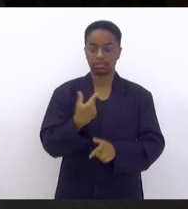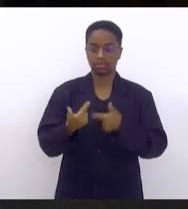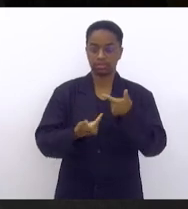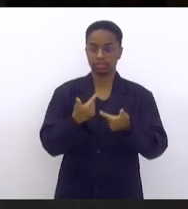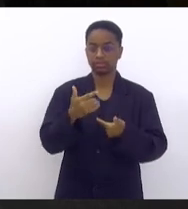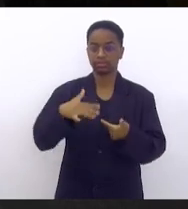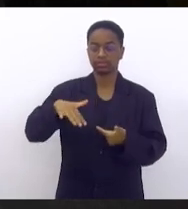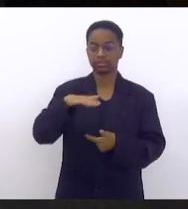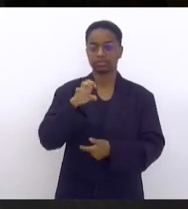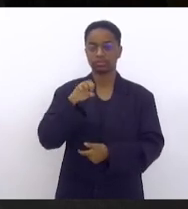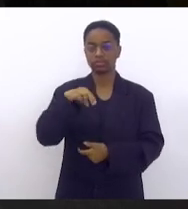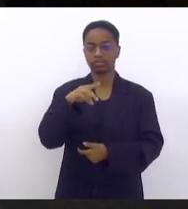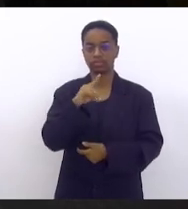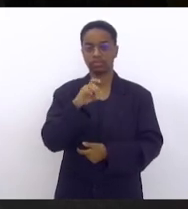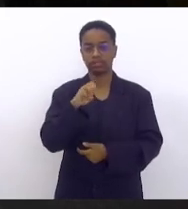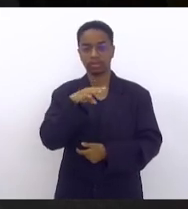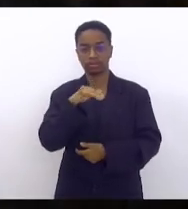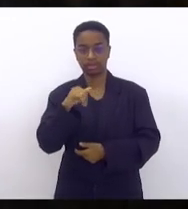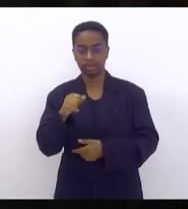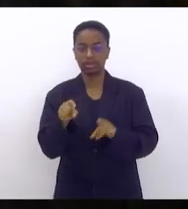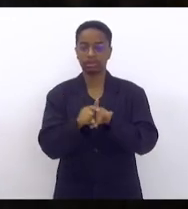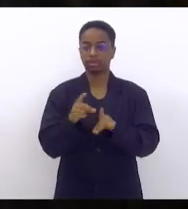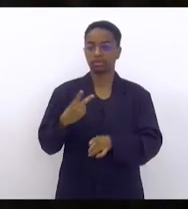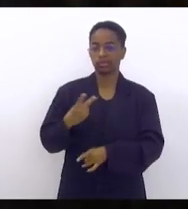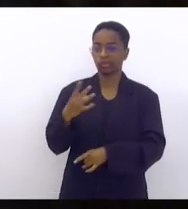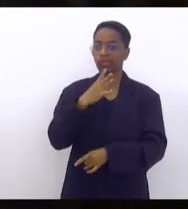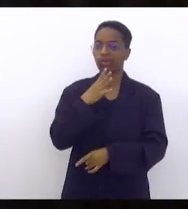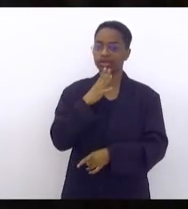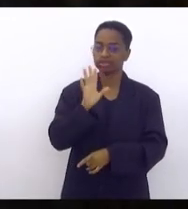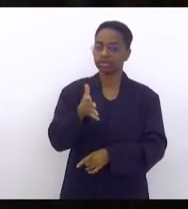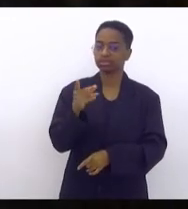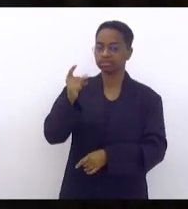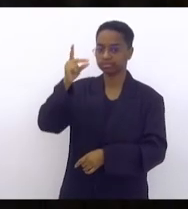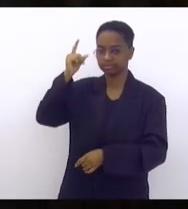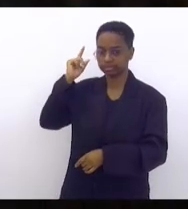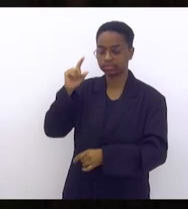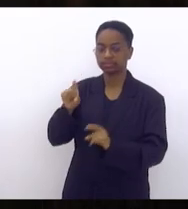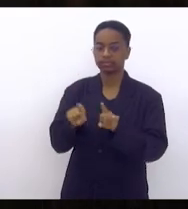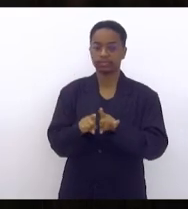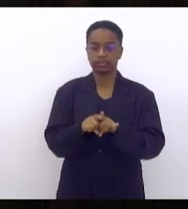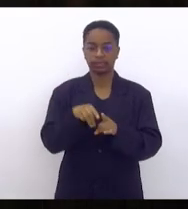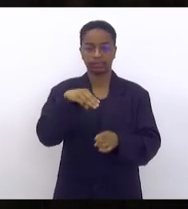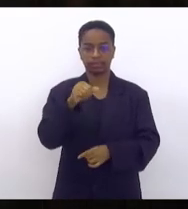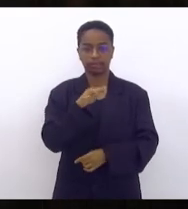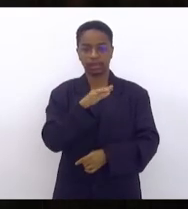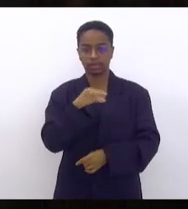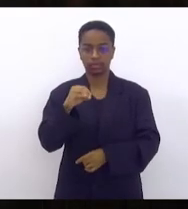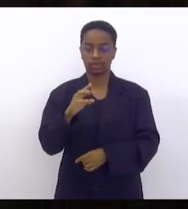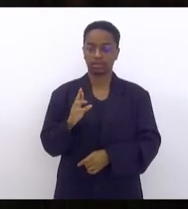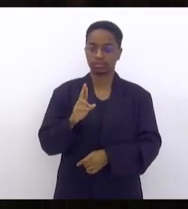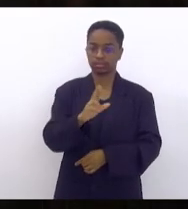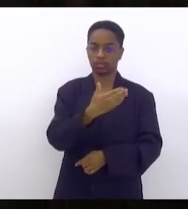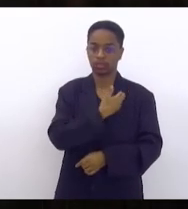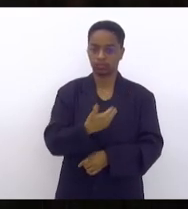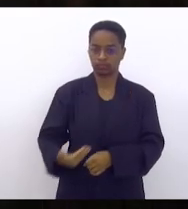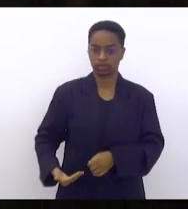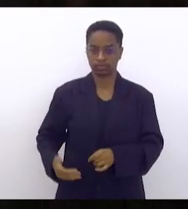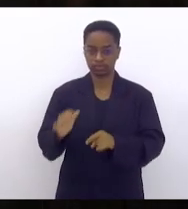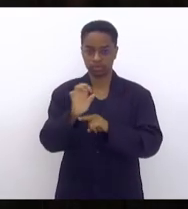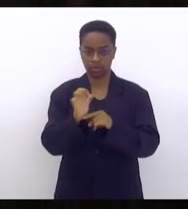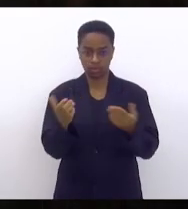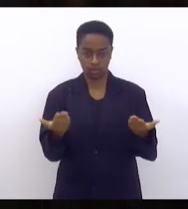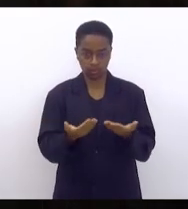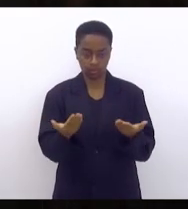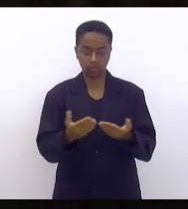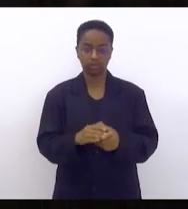gente se conhece há muito tempo, é um trabalhador em combate às endemias também. O Mário, que está ali, que representa o governo do Estado hoje aqui. Quero